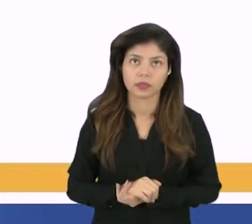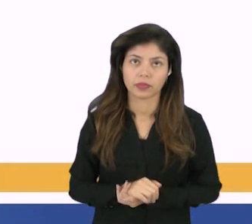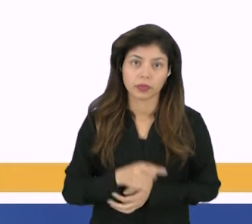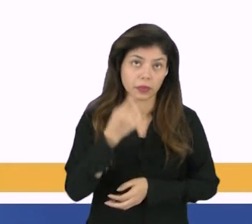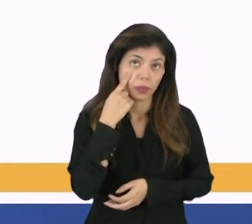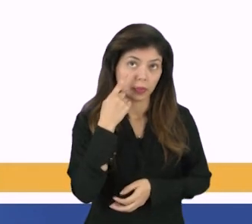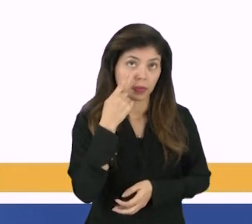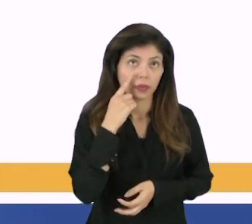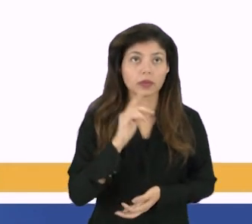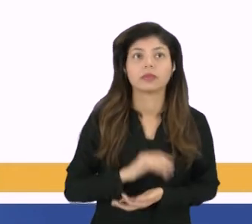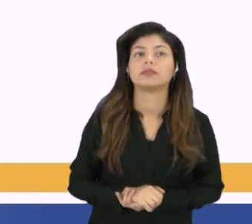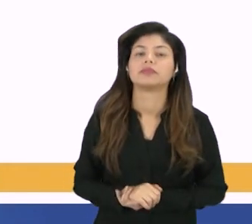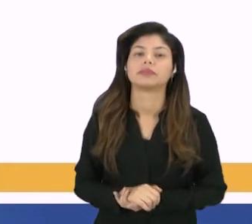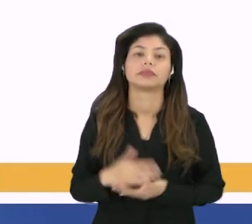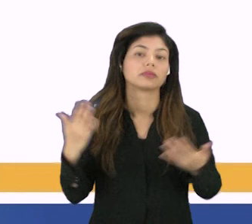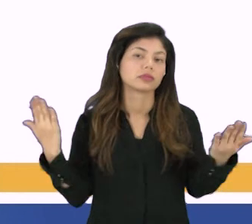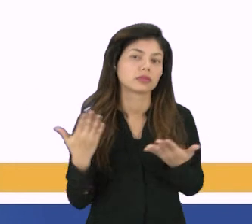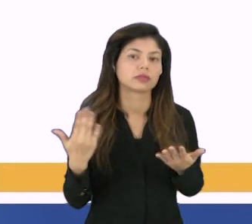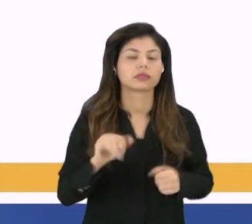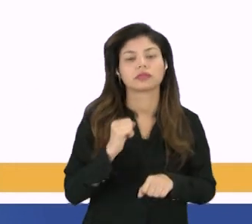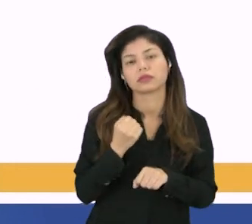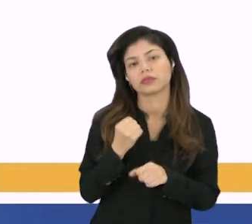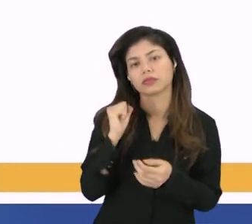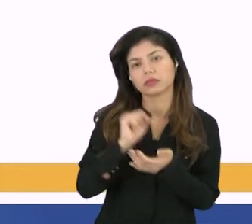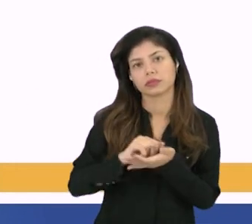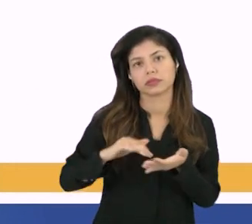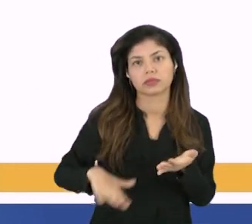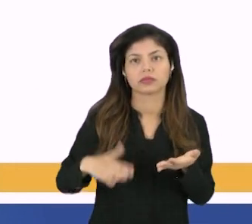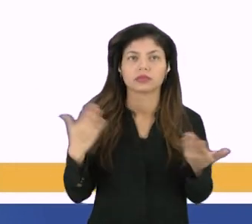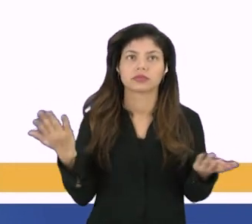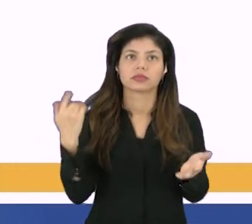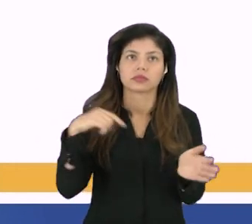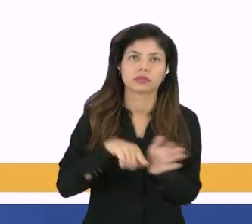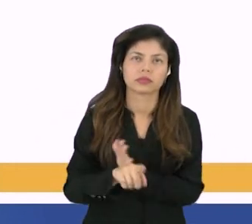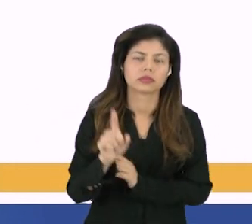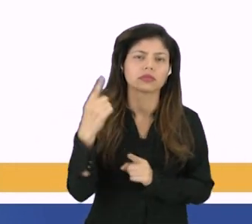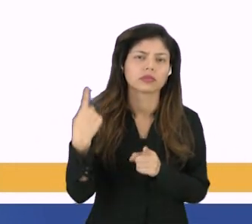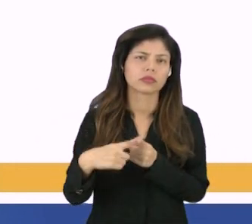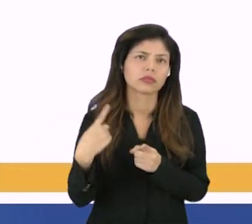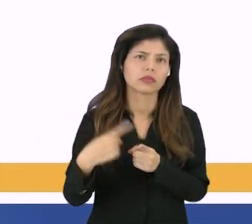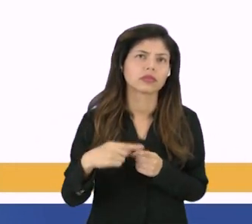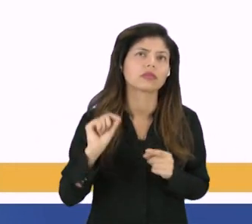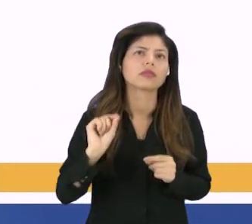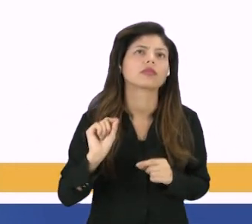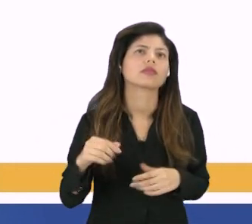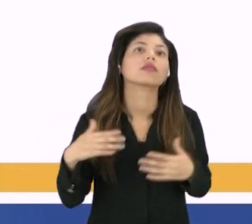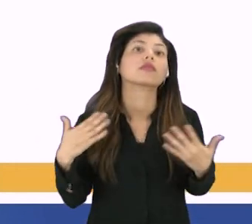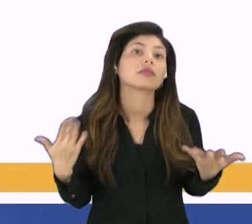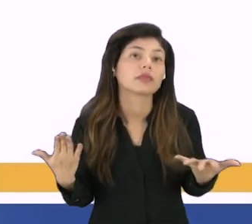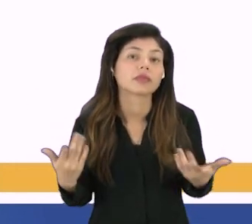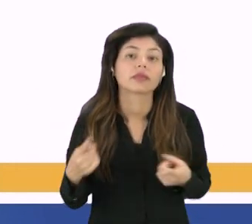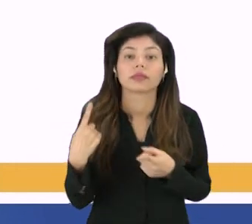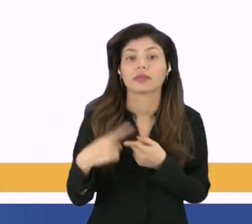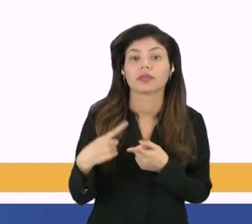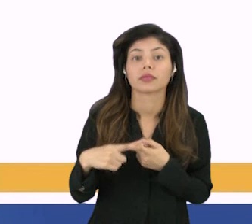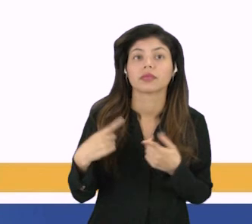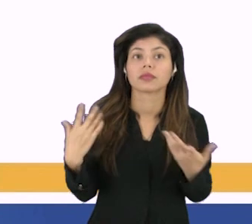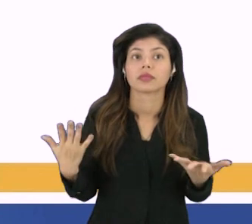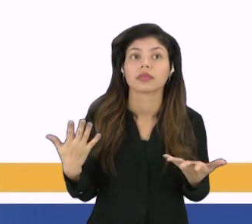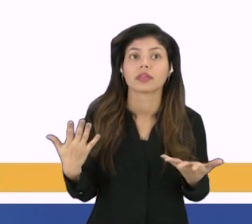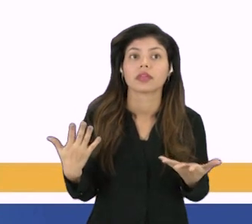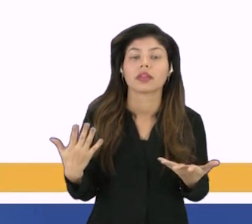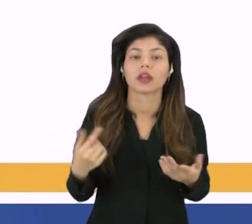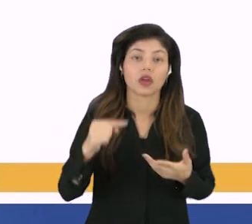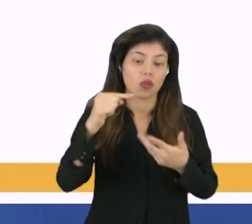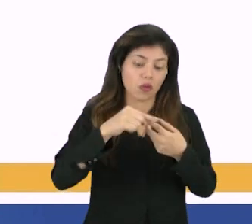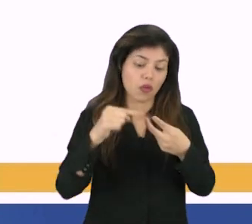inclusive, a penumbra. Tem um exercício aí, pessoal, perguntando por que o eclipse ocorre. Ele ocorre, na verdade, por causa de um